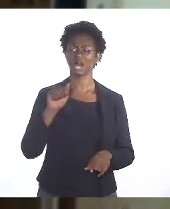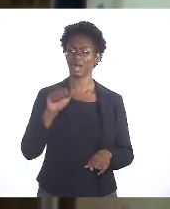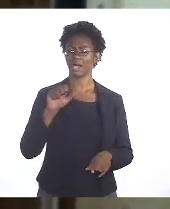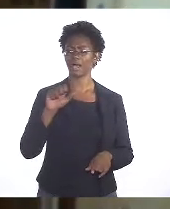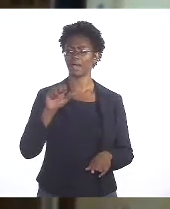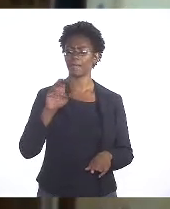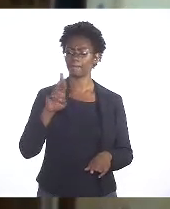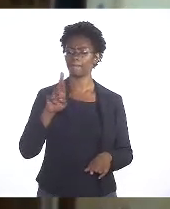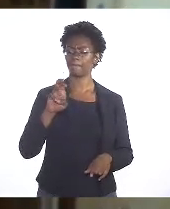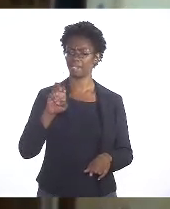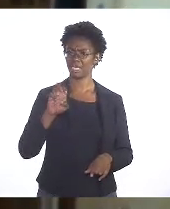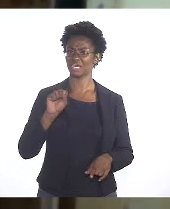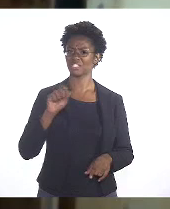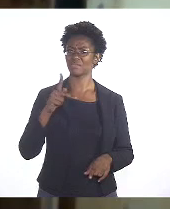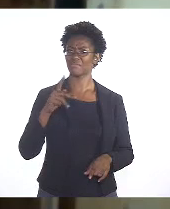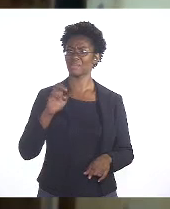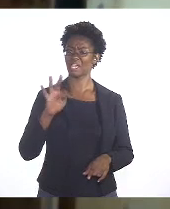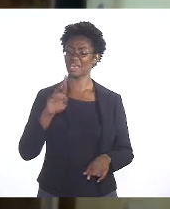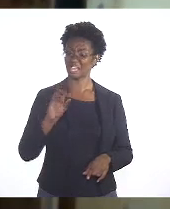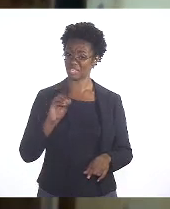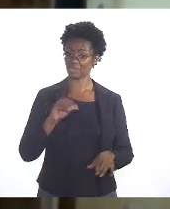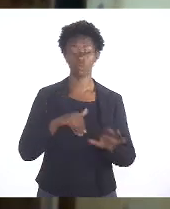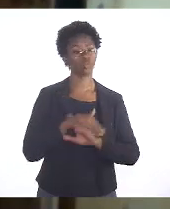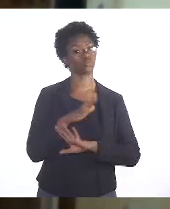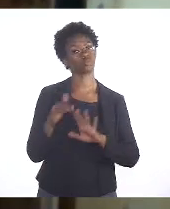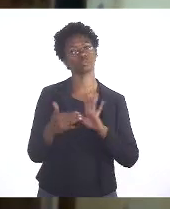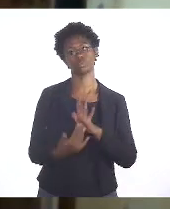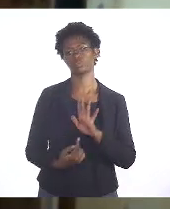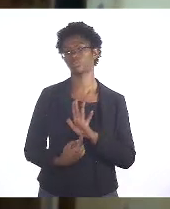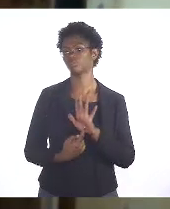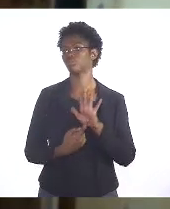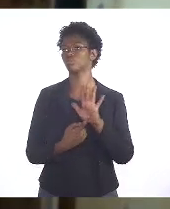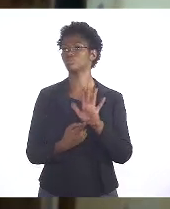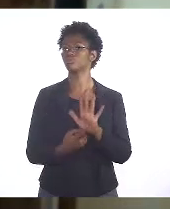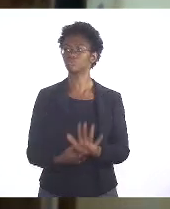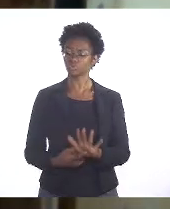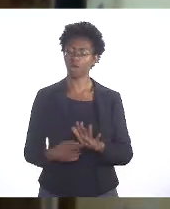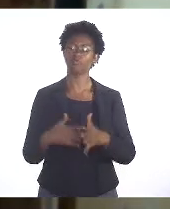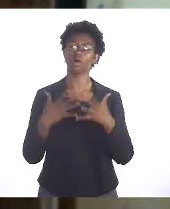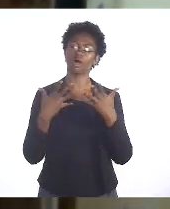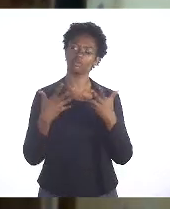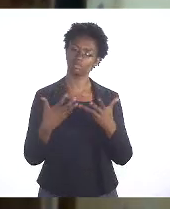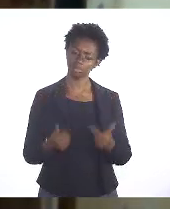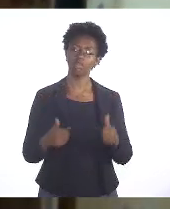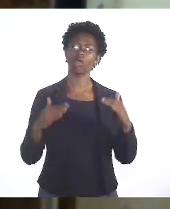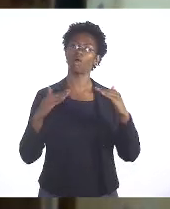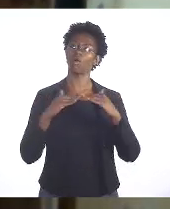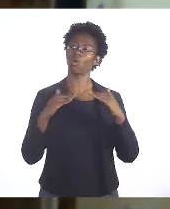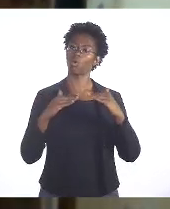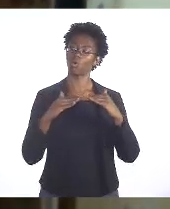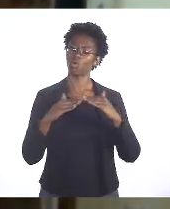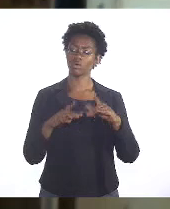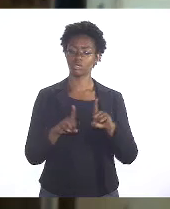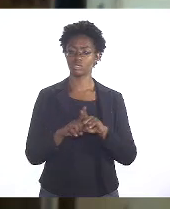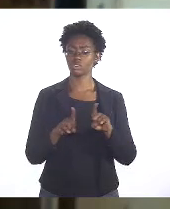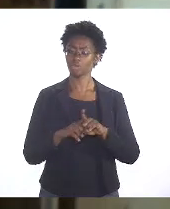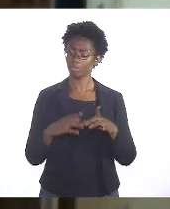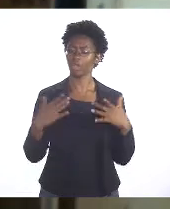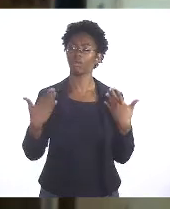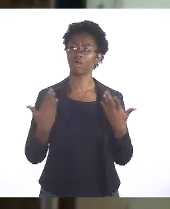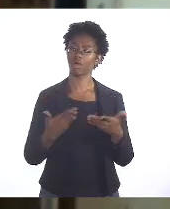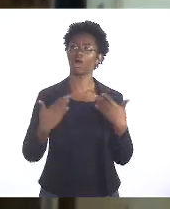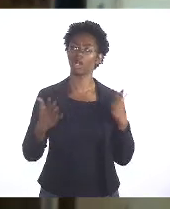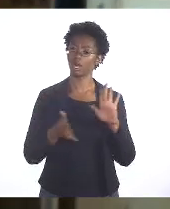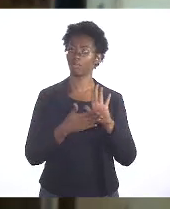Asbespetro, todos os outros se mostraram profundamente favoráveis e até mesmo entusiasmados